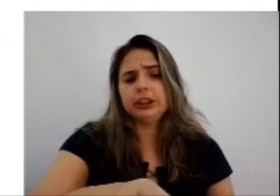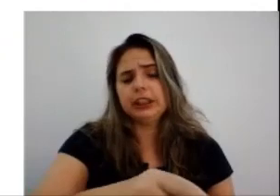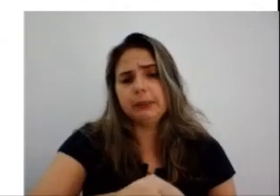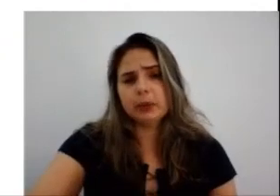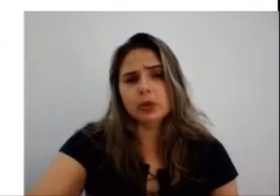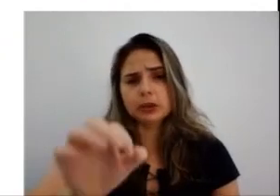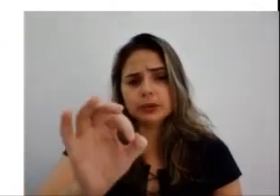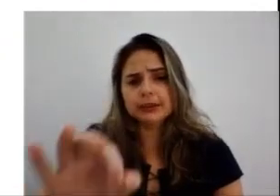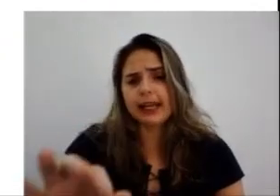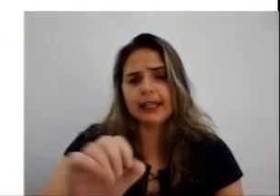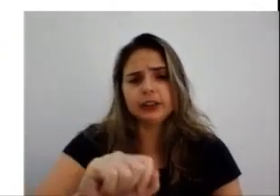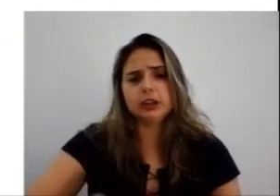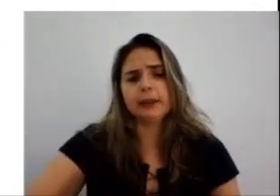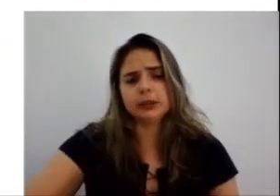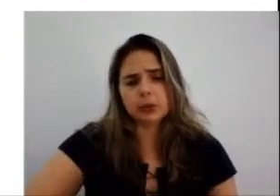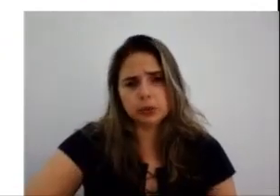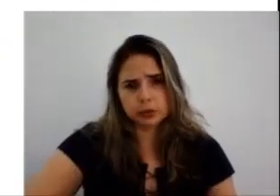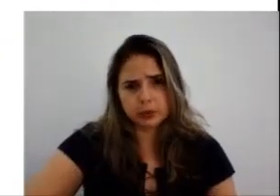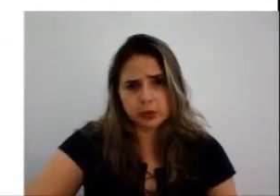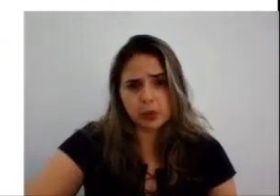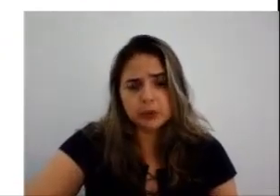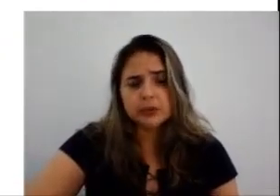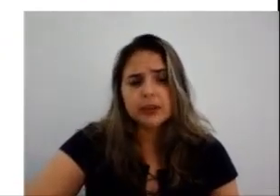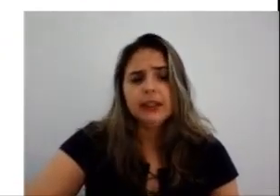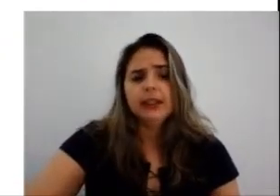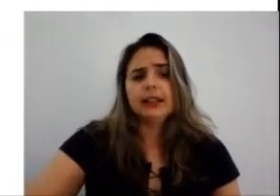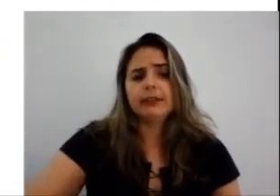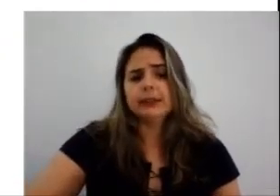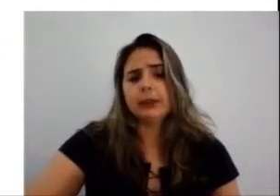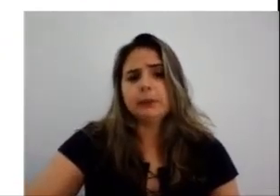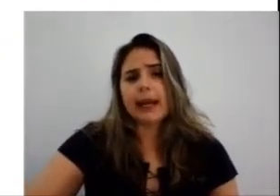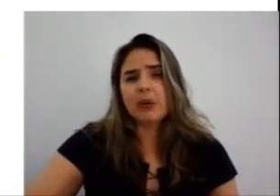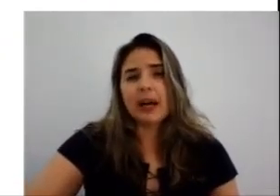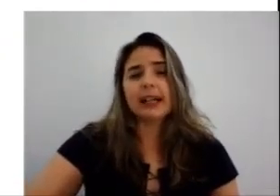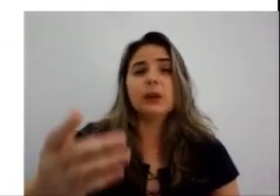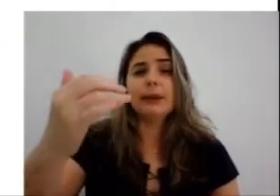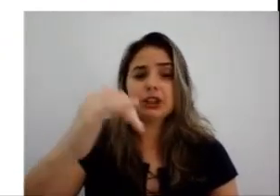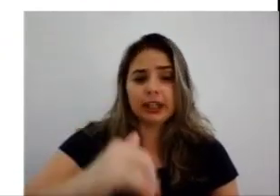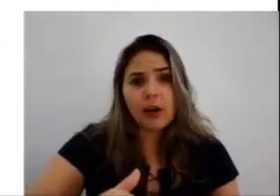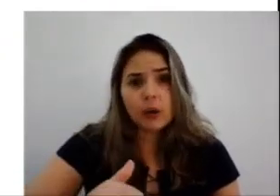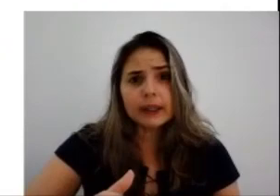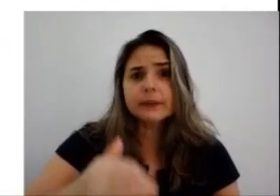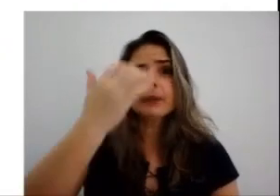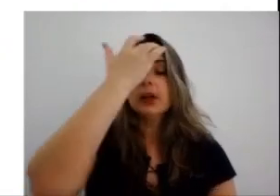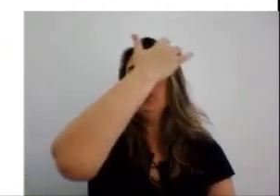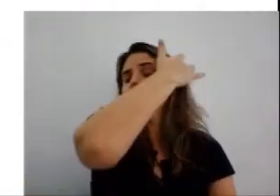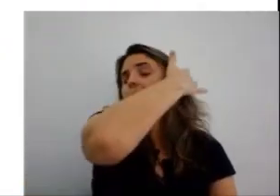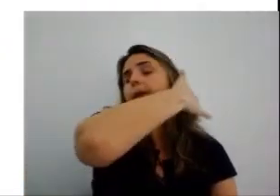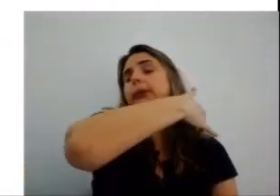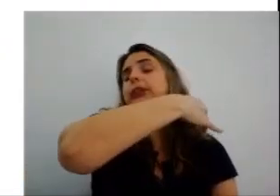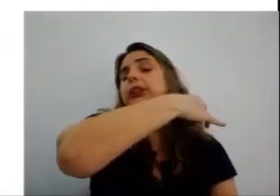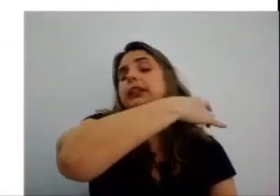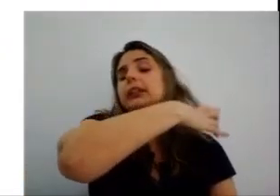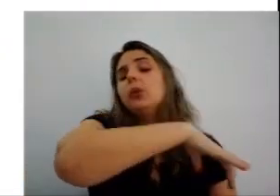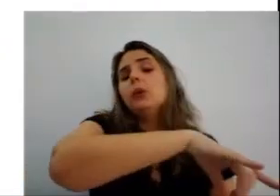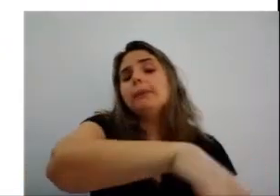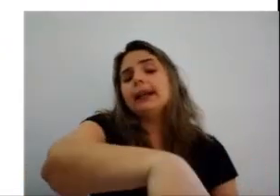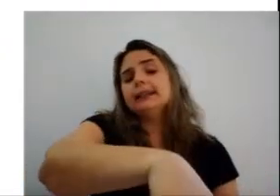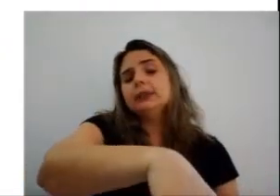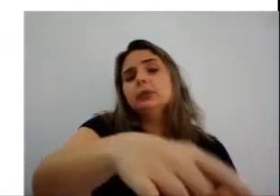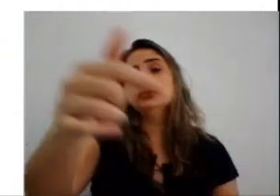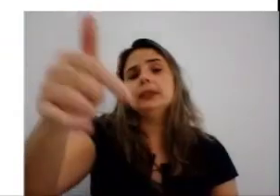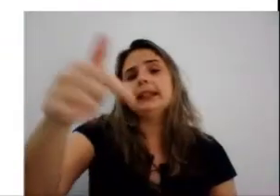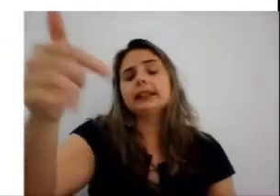Você pode adquirir pelo nosso site expressoconcurso.com. Lá você pode pagar com cartão e baixar na hora, ou você também pode adquirir